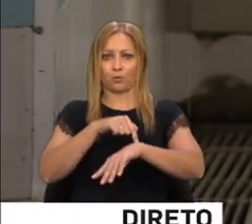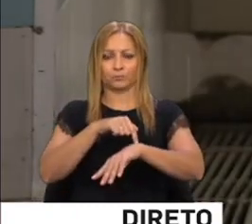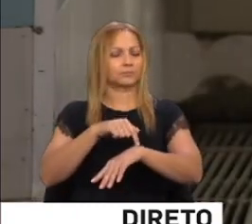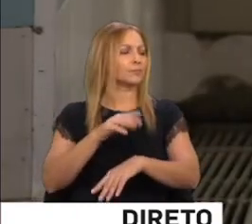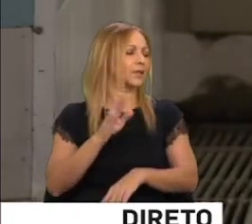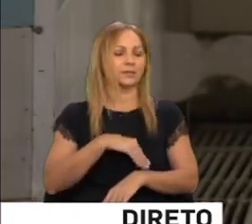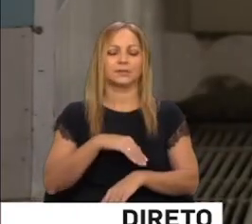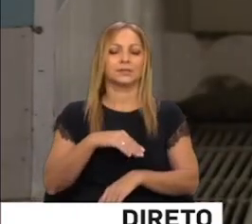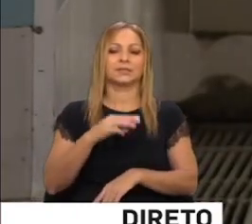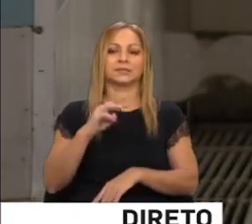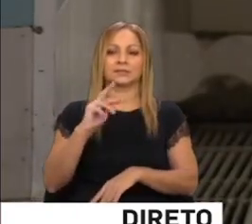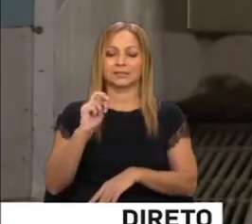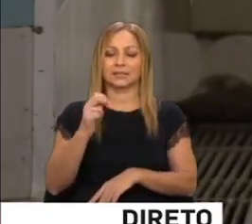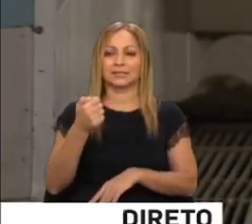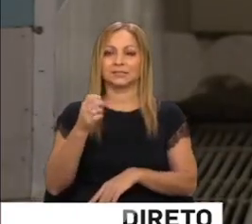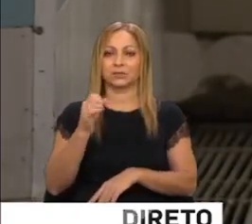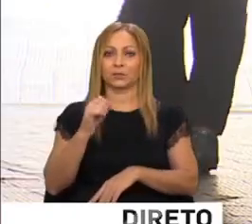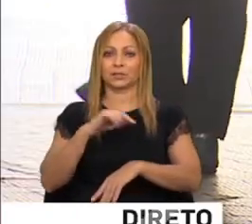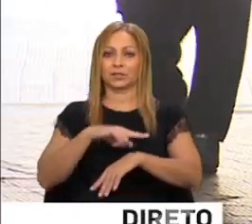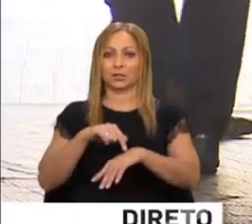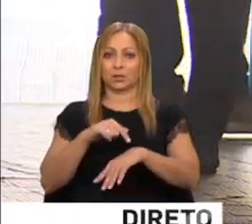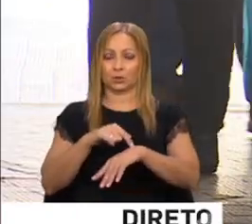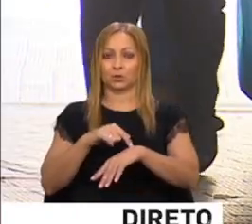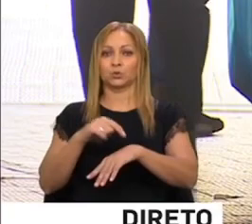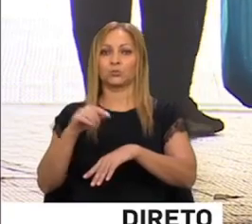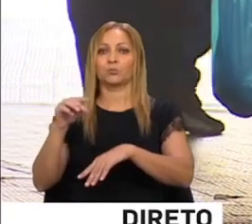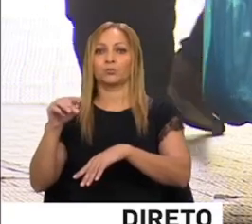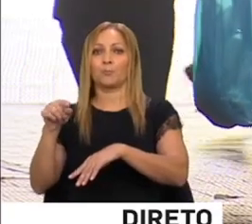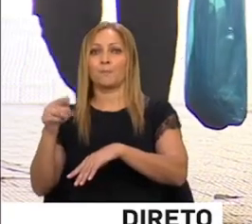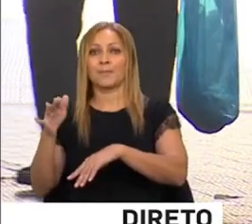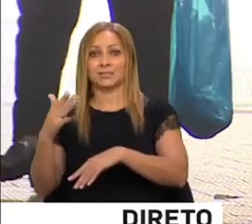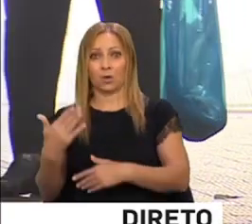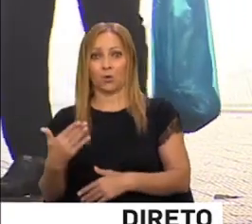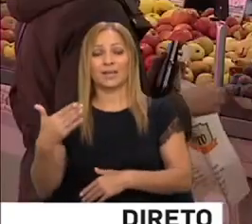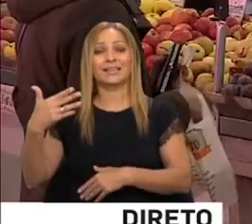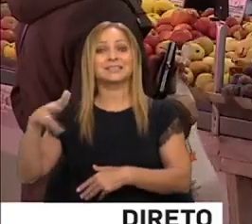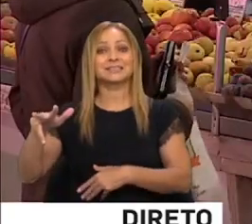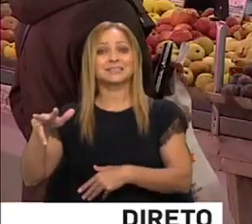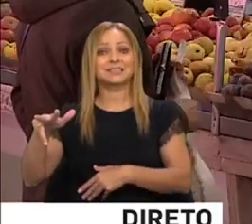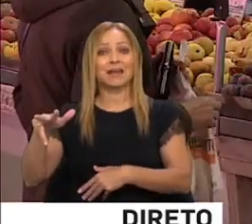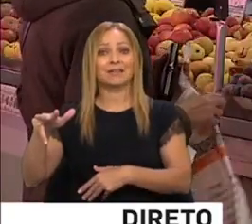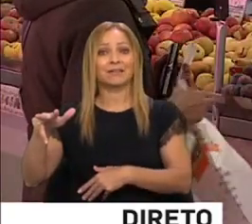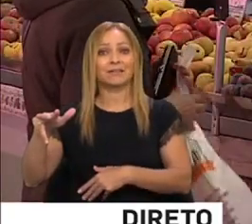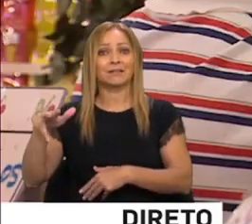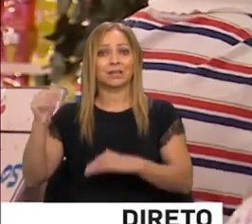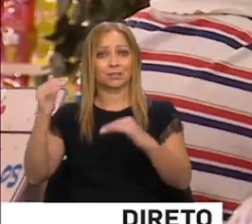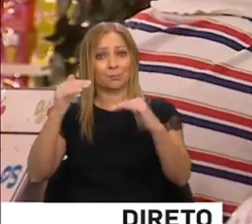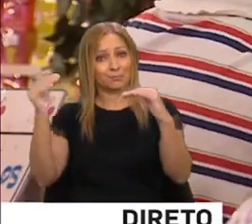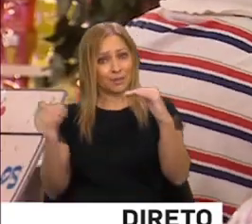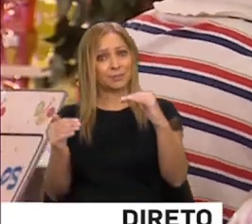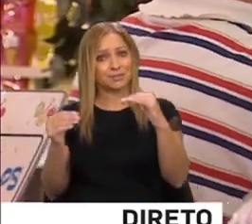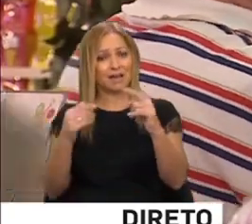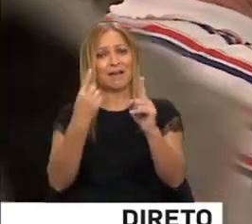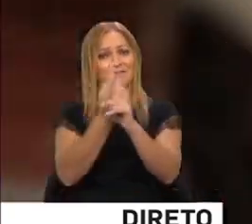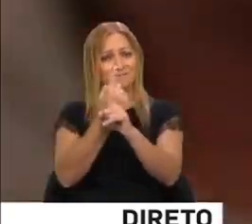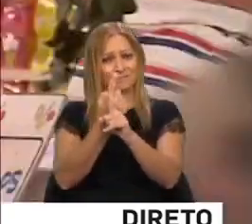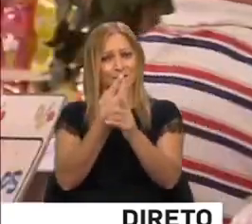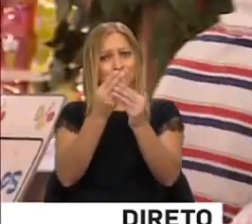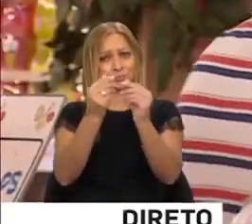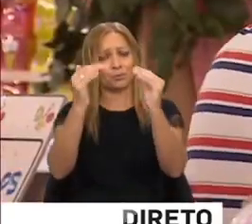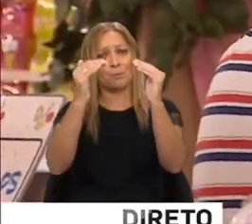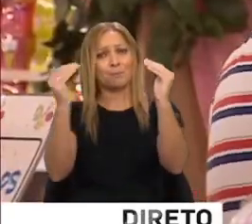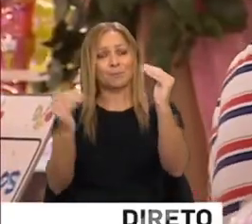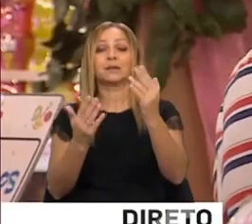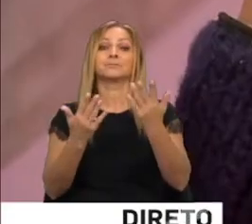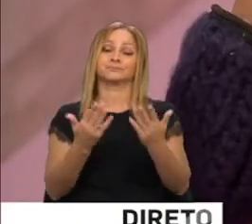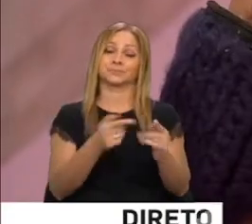desculpa mas já está no centro e poucos mesmo em Portugal o preço do gajo naturalizado está mais baixo não se refletem